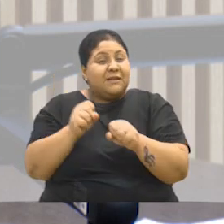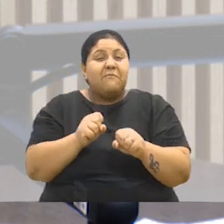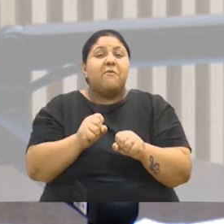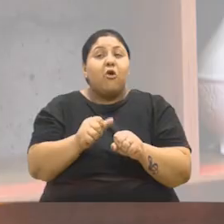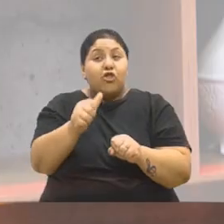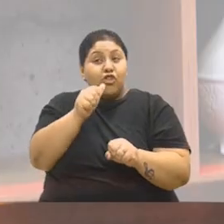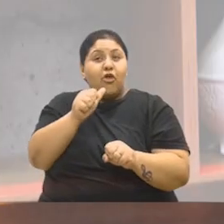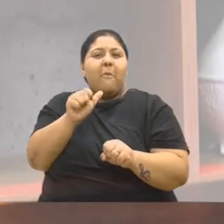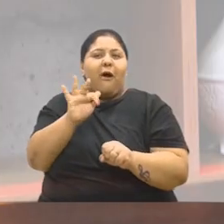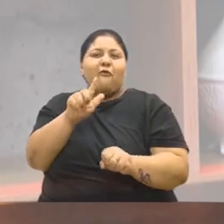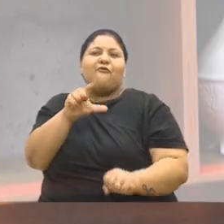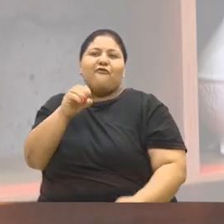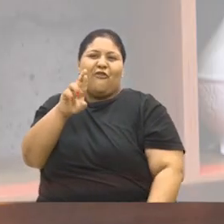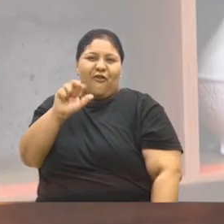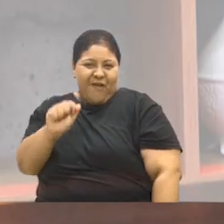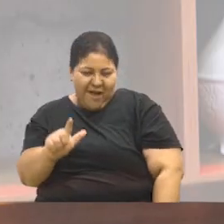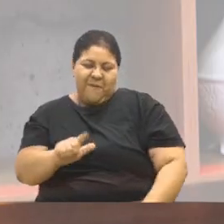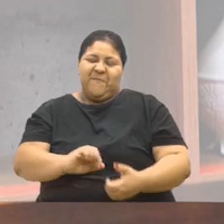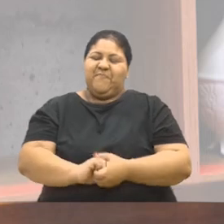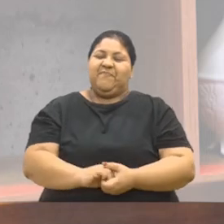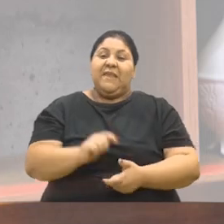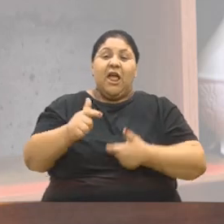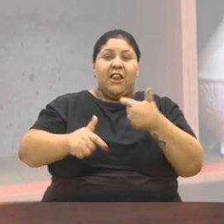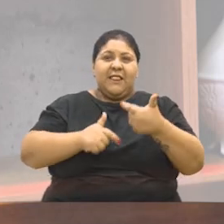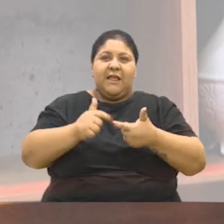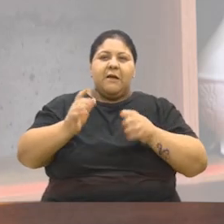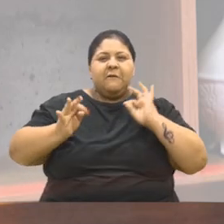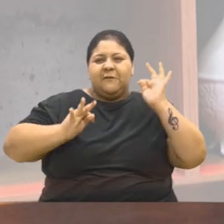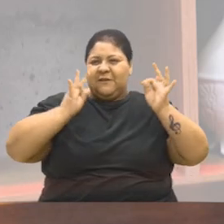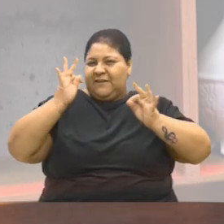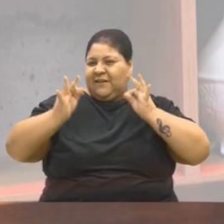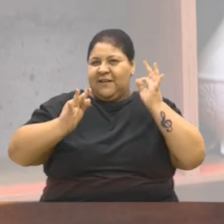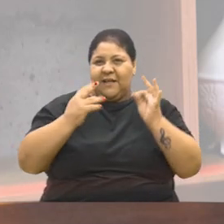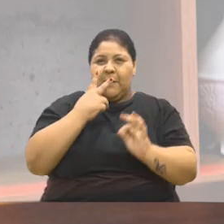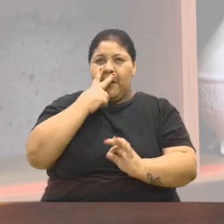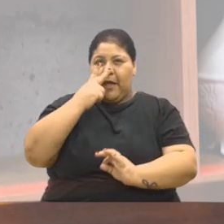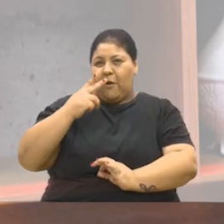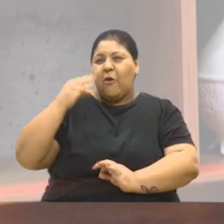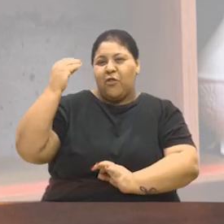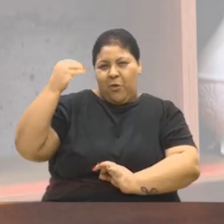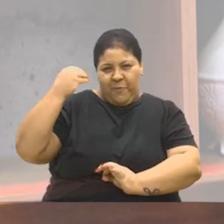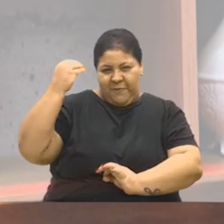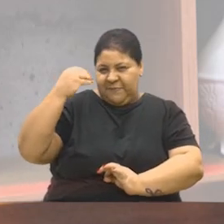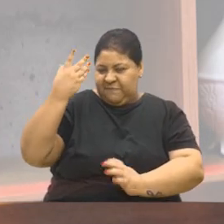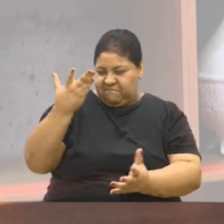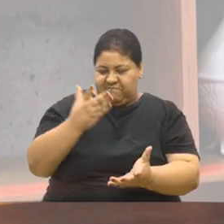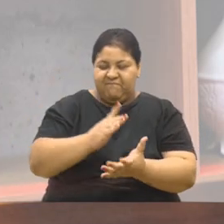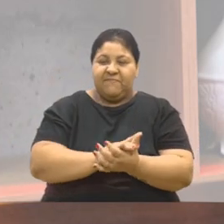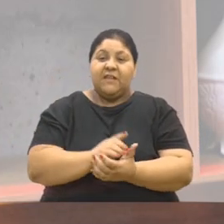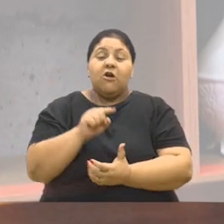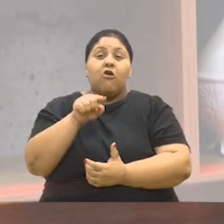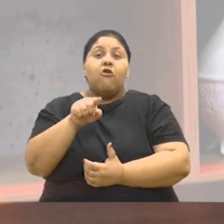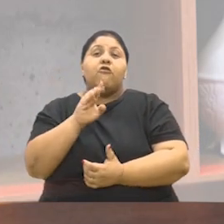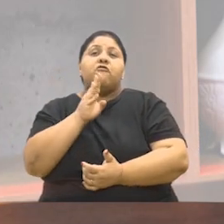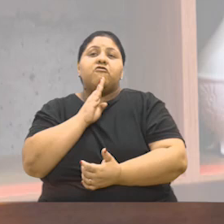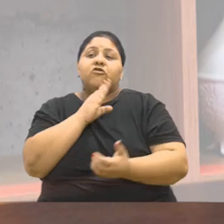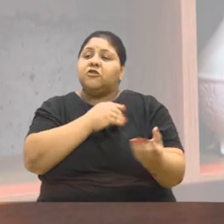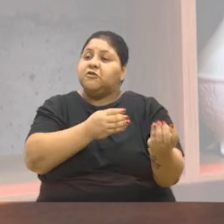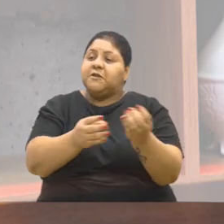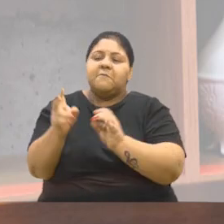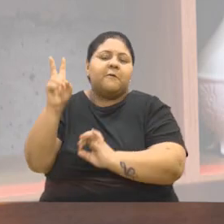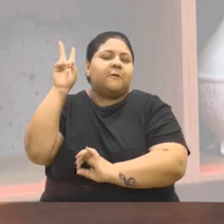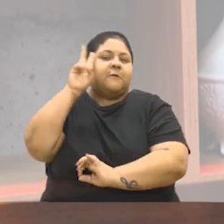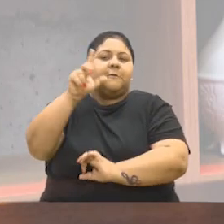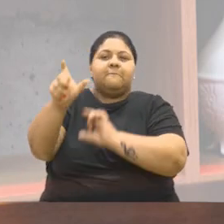bacana. O trabalho de uma terapeuta é o trabalho de uma psicóloga, né, Josi? Certamente você conhece muitas das histórias das pessoas para